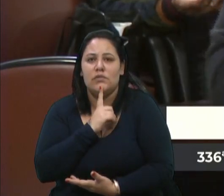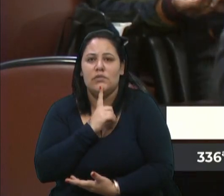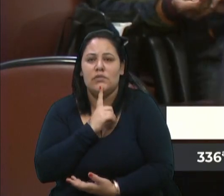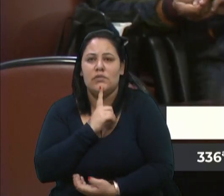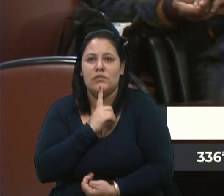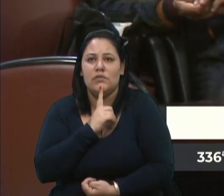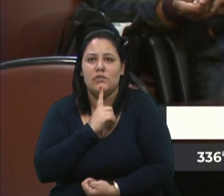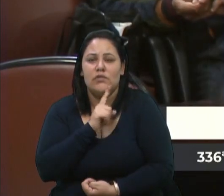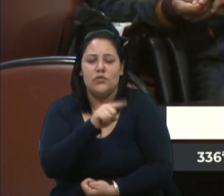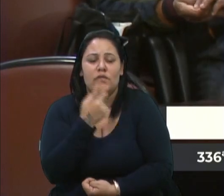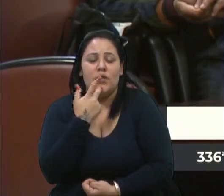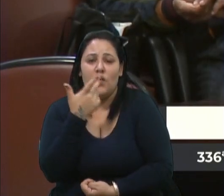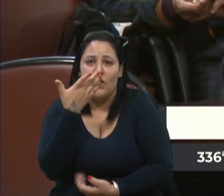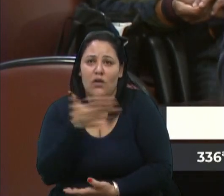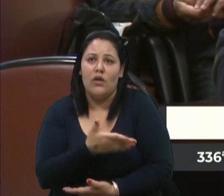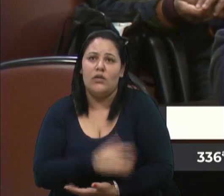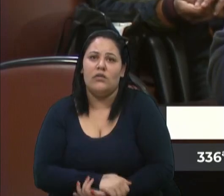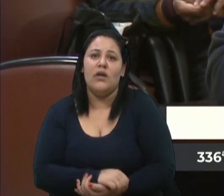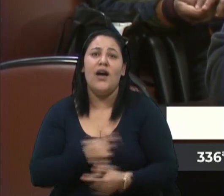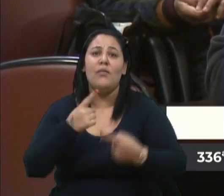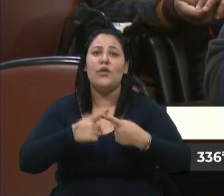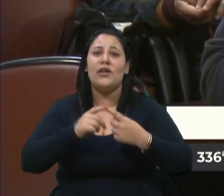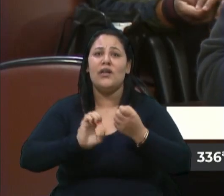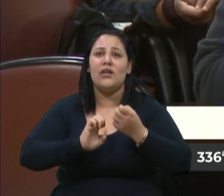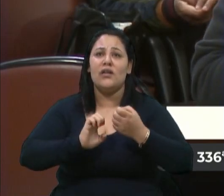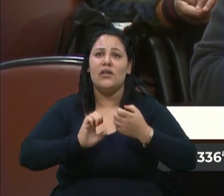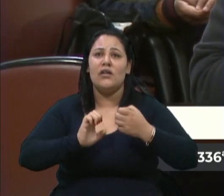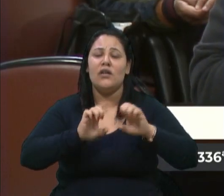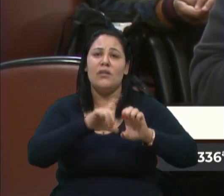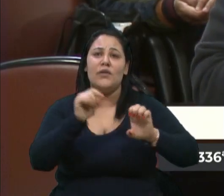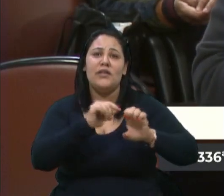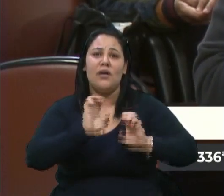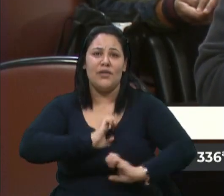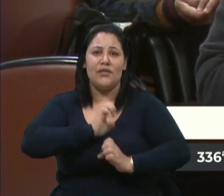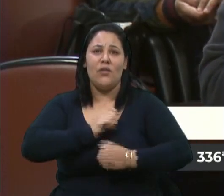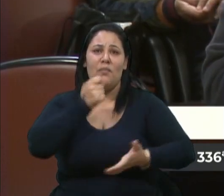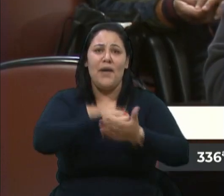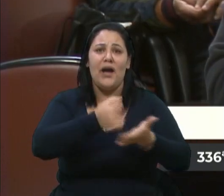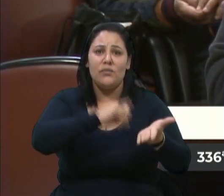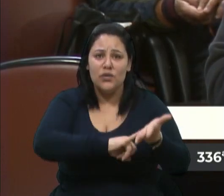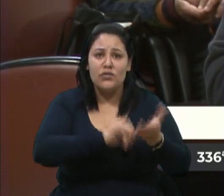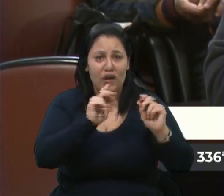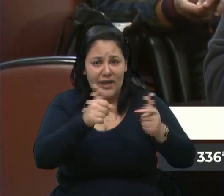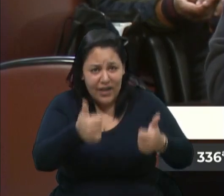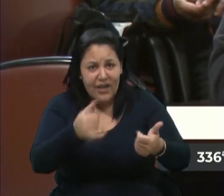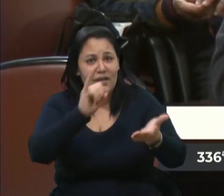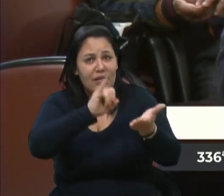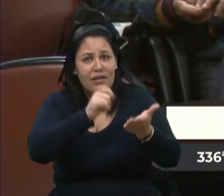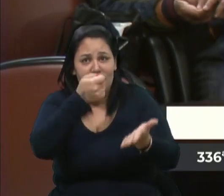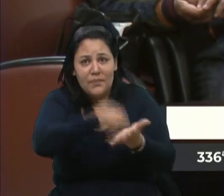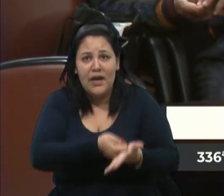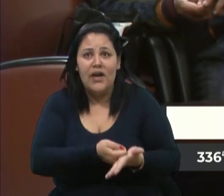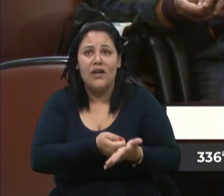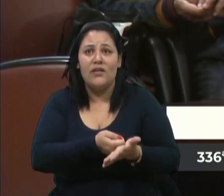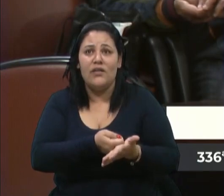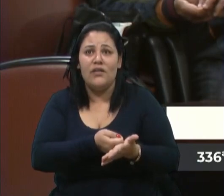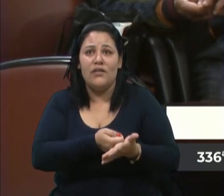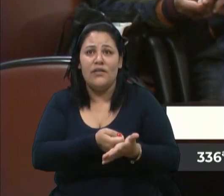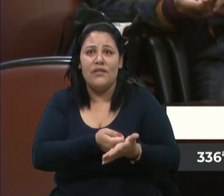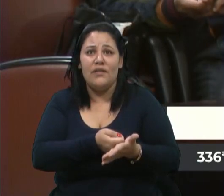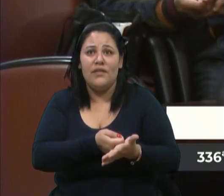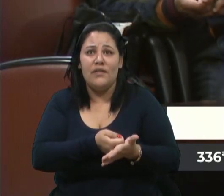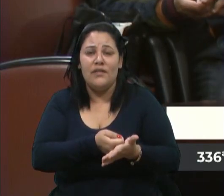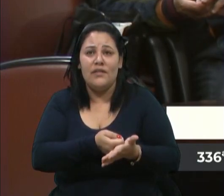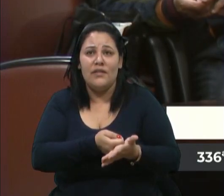e reforçou agora, porque os empresários pagam impostos, os lojistas pagam impostos. E essas pessoas também pagam imposto no